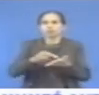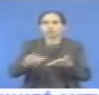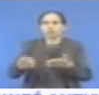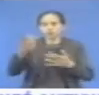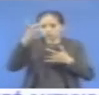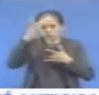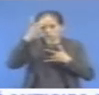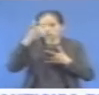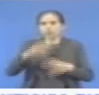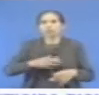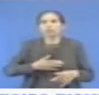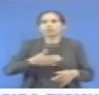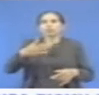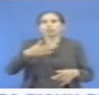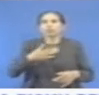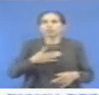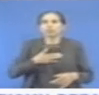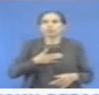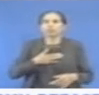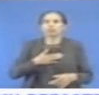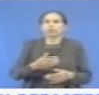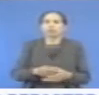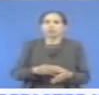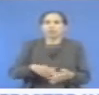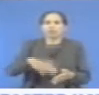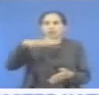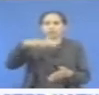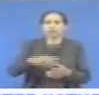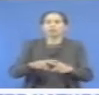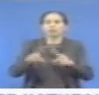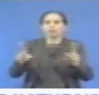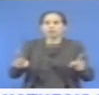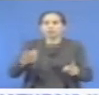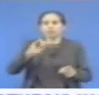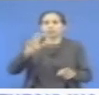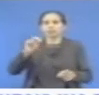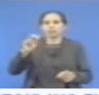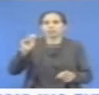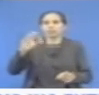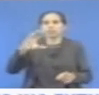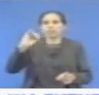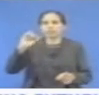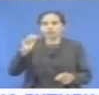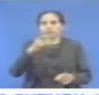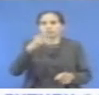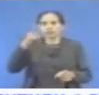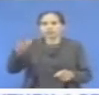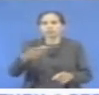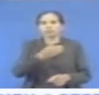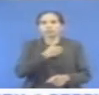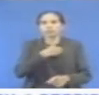moras ispa no hipertensão resista as. Mas bem, Inácio dos Santos declara temporariamente se